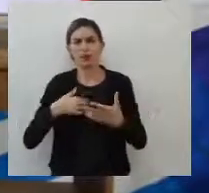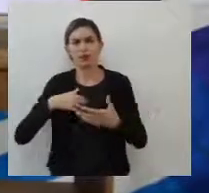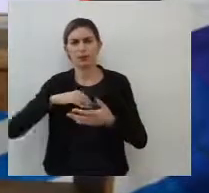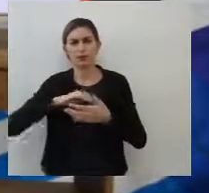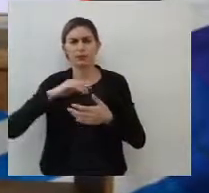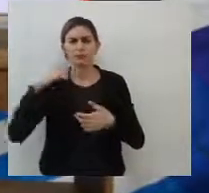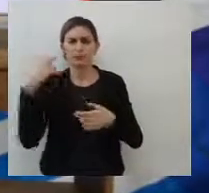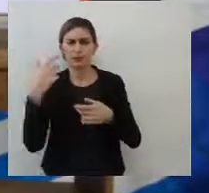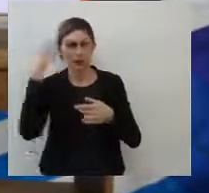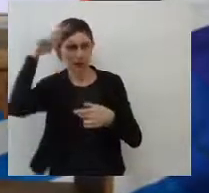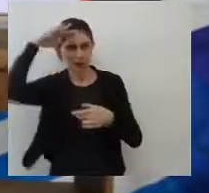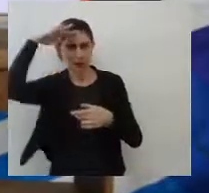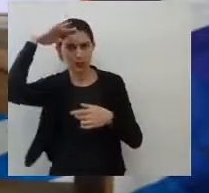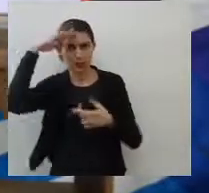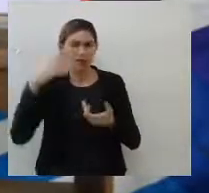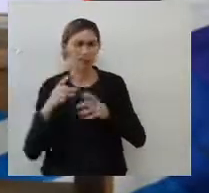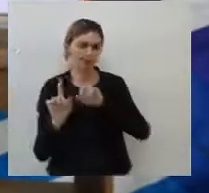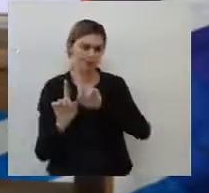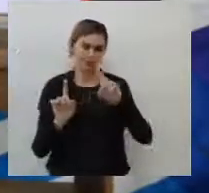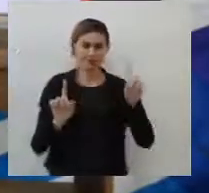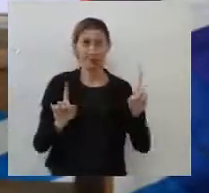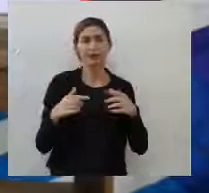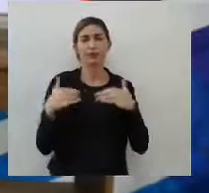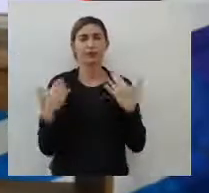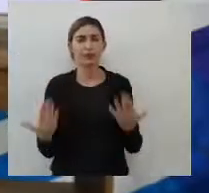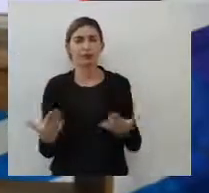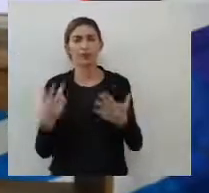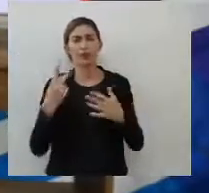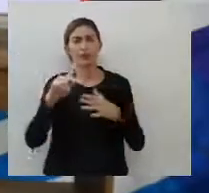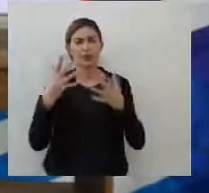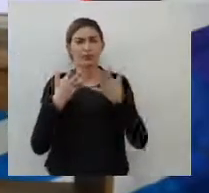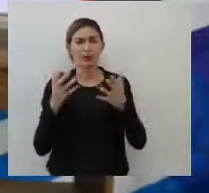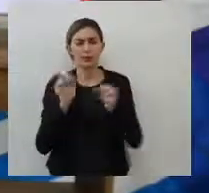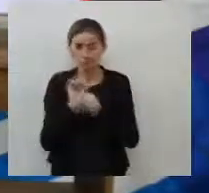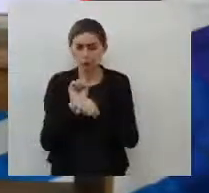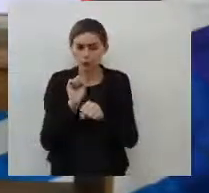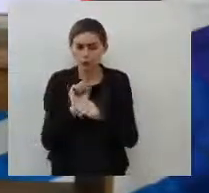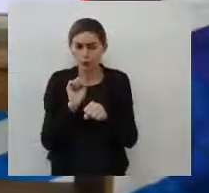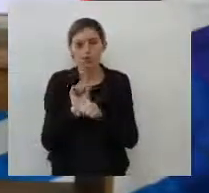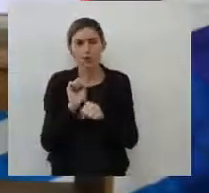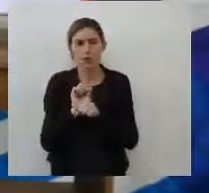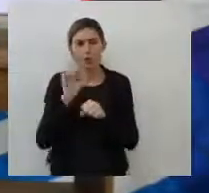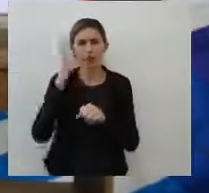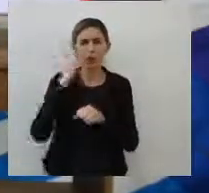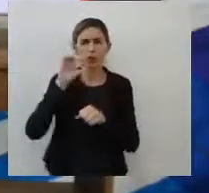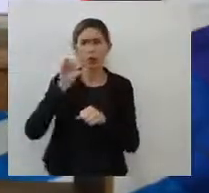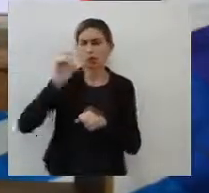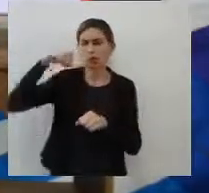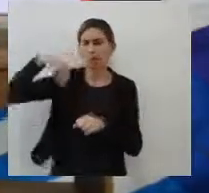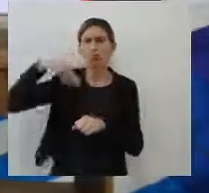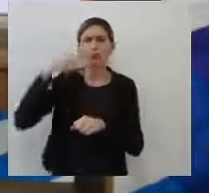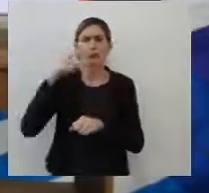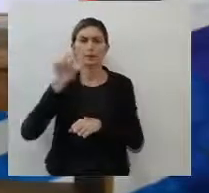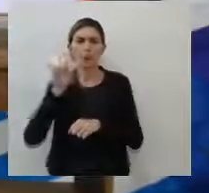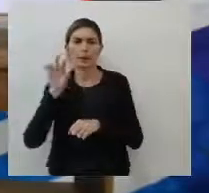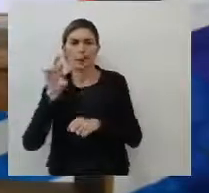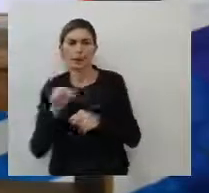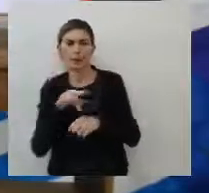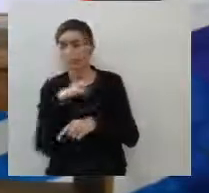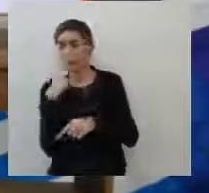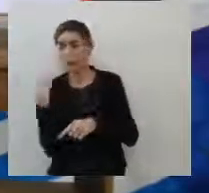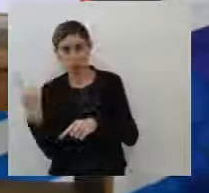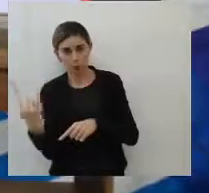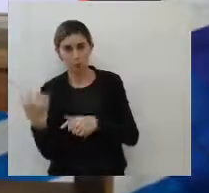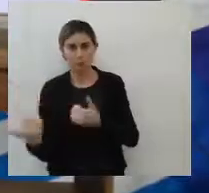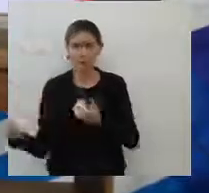militares. Então, eles queriam esperar Dom Pedro vir a falecer